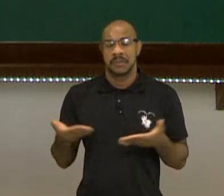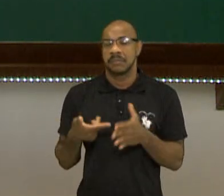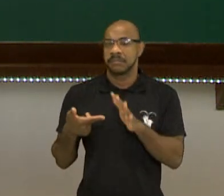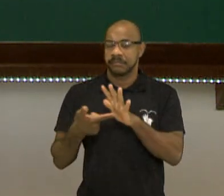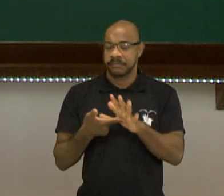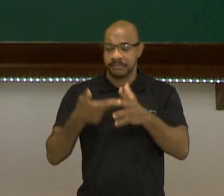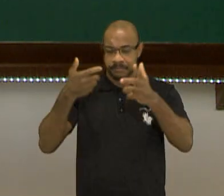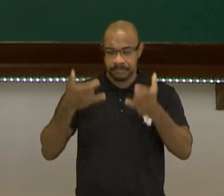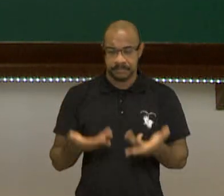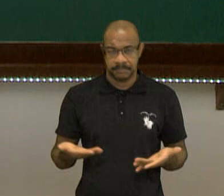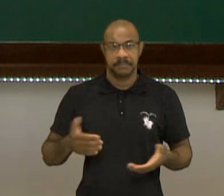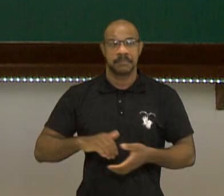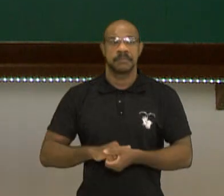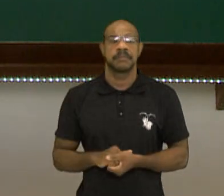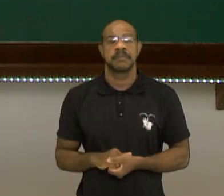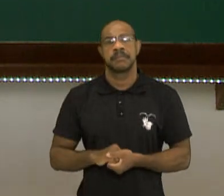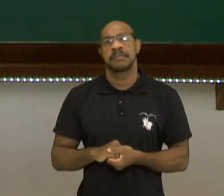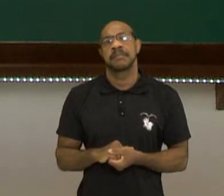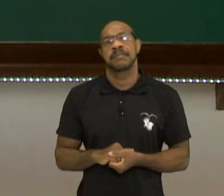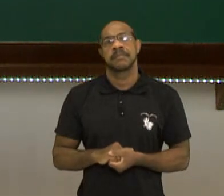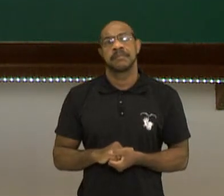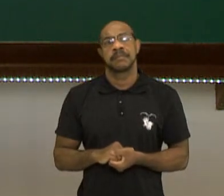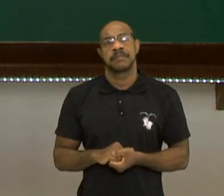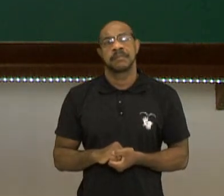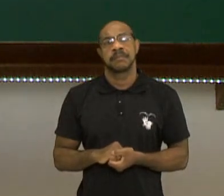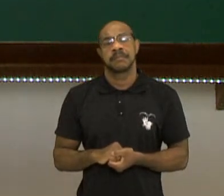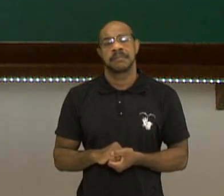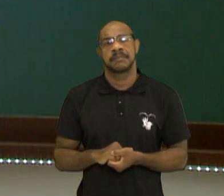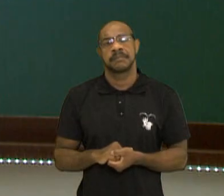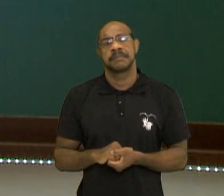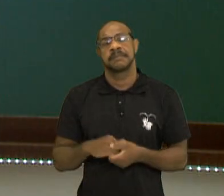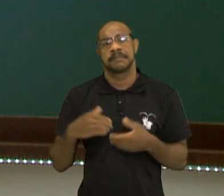relevante aí no cenário mundial. Bacana?